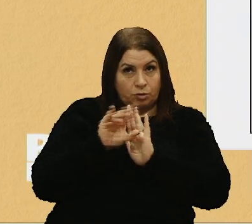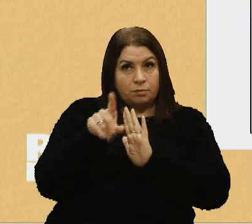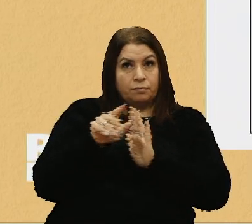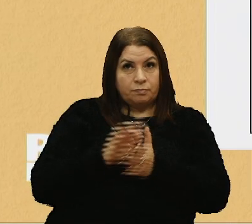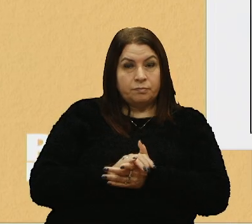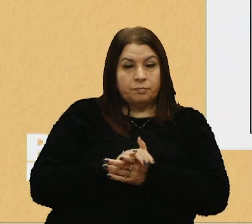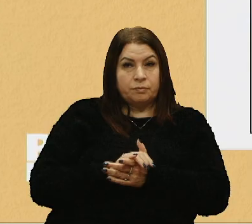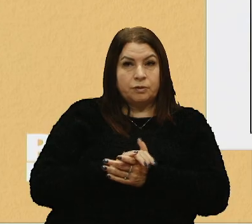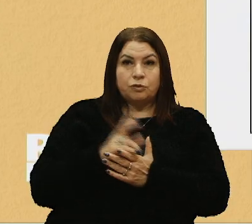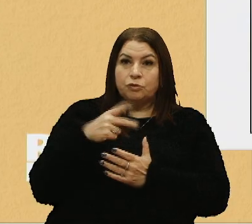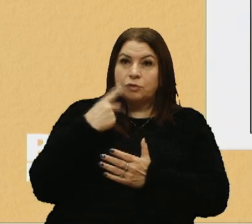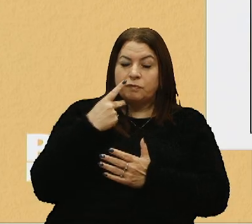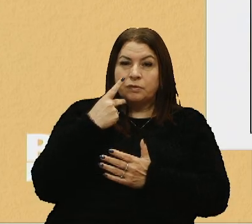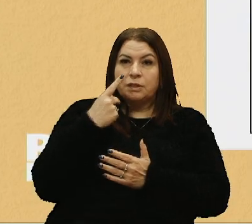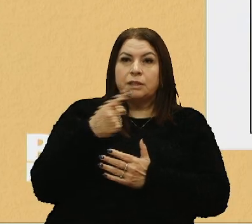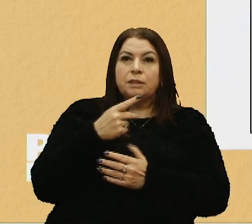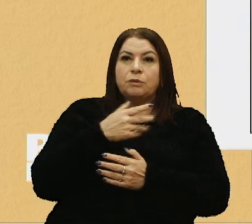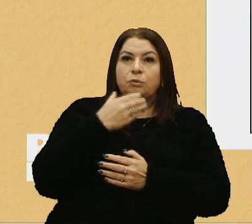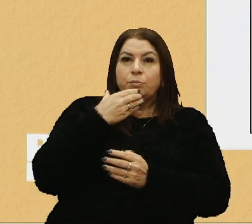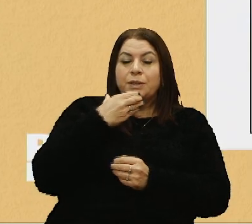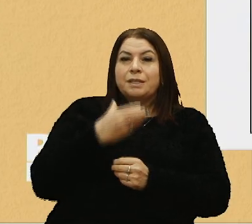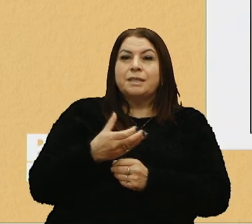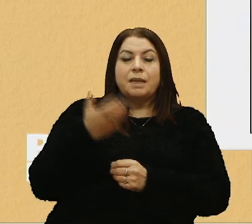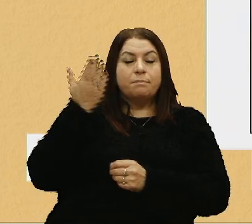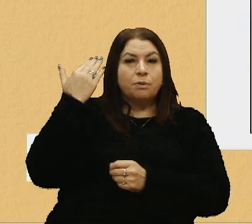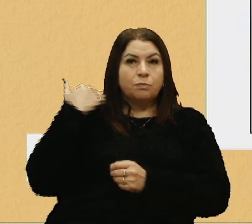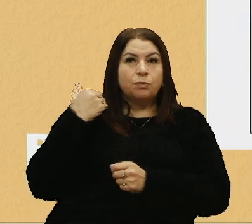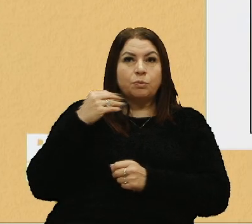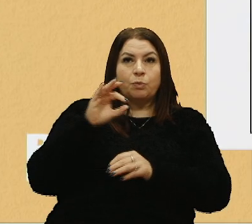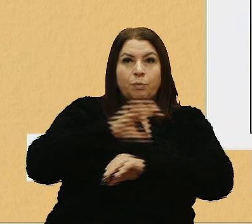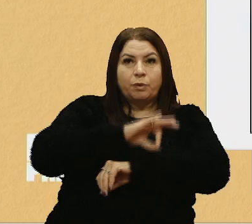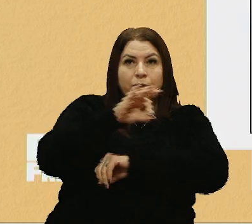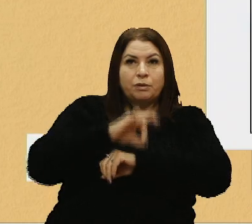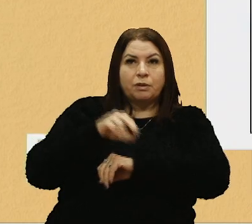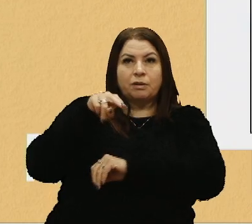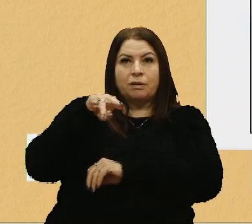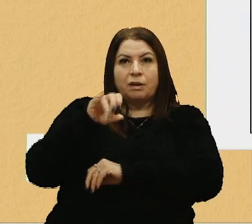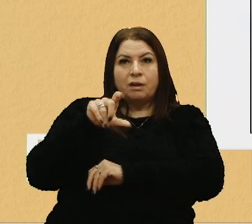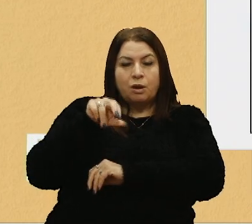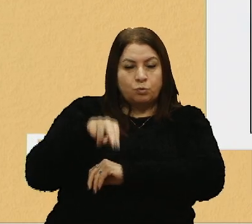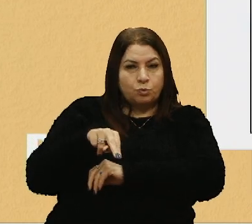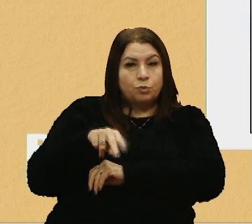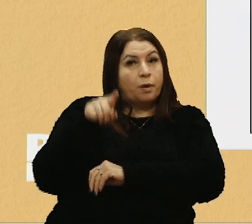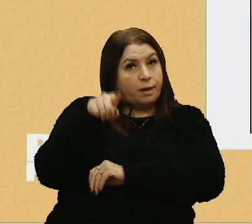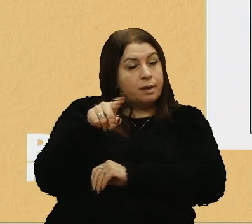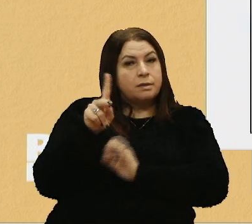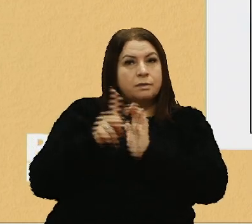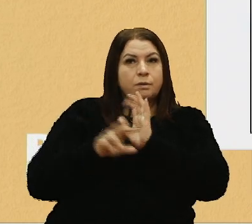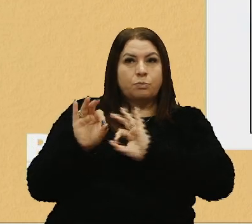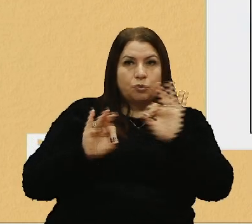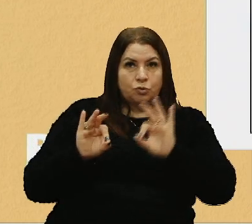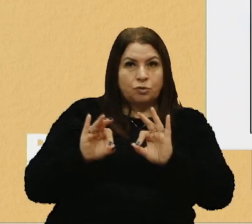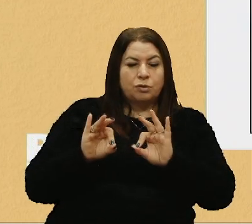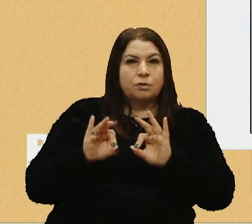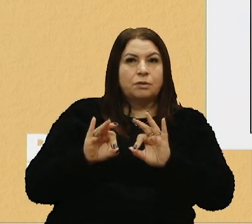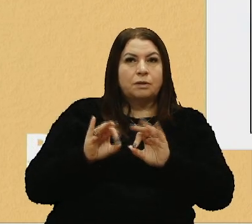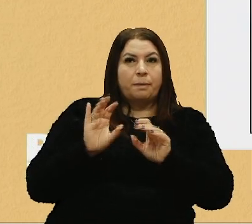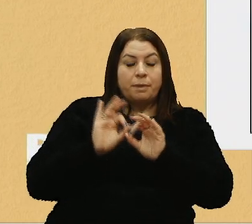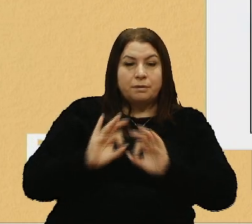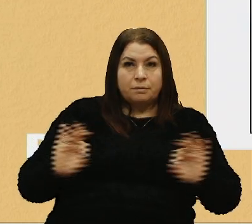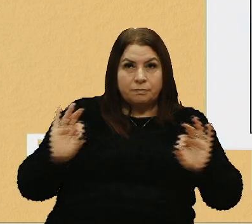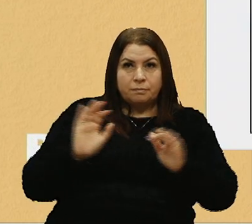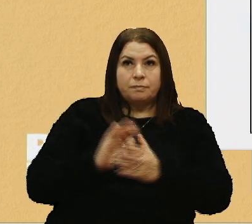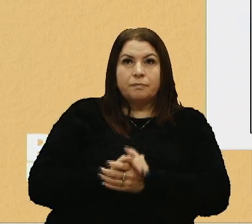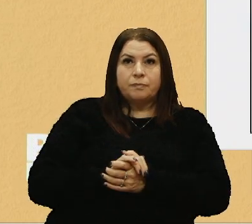Nós estamos falando desde dezembro com o arquiteto Nelson Sartori. É este o projeto. Ele é muito mais